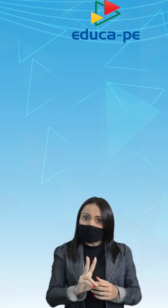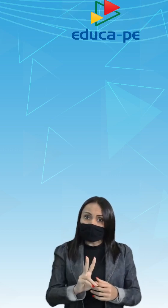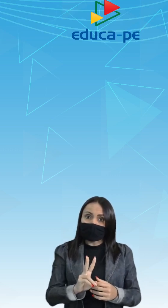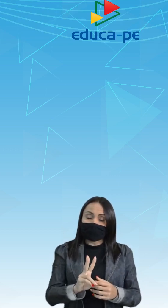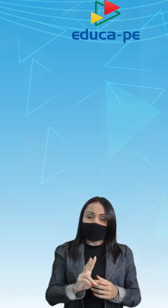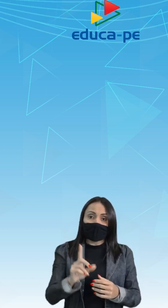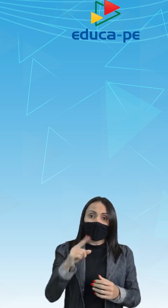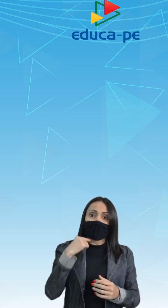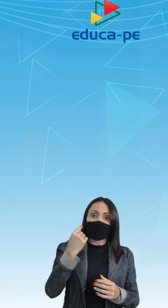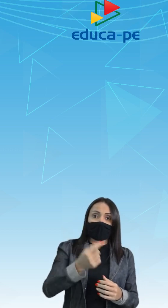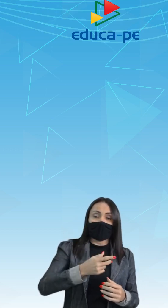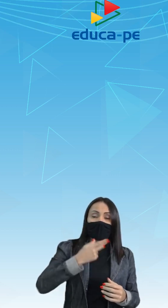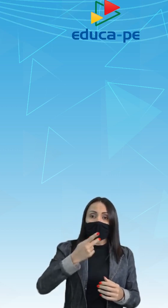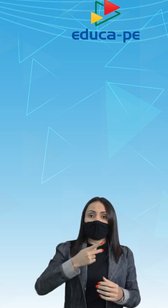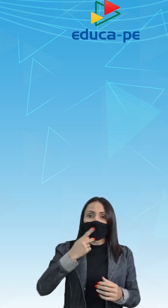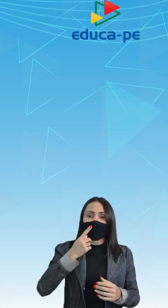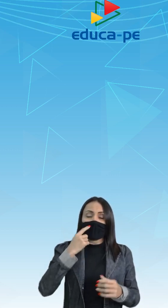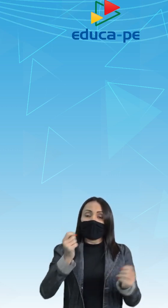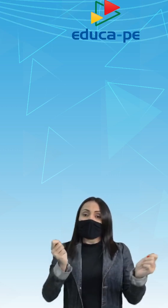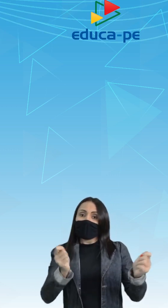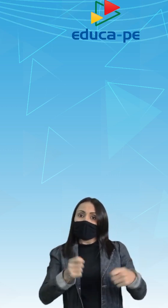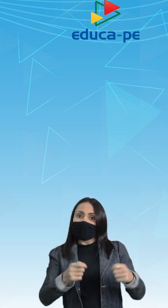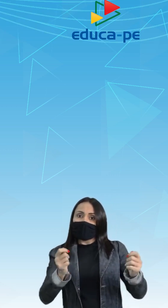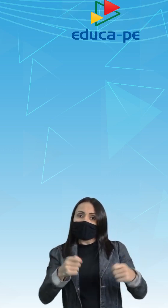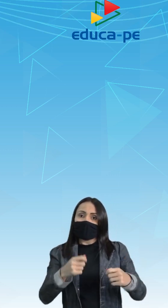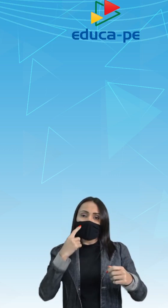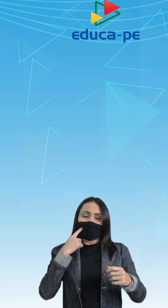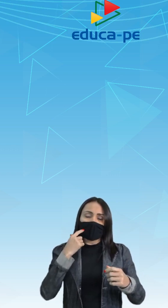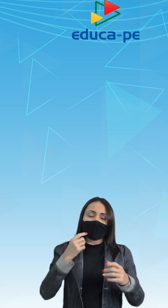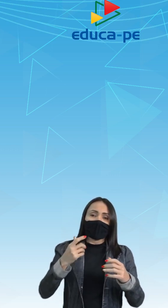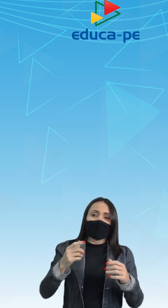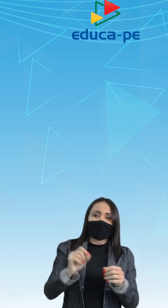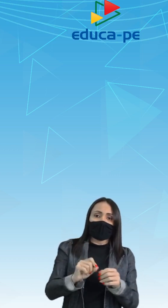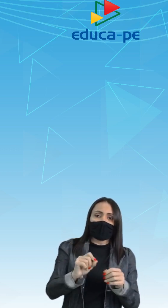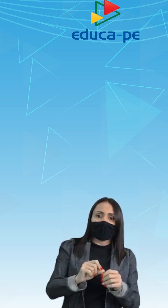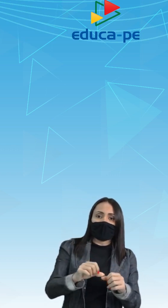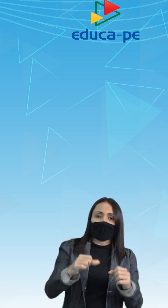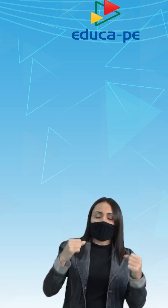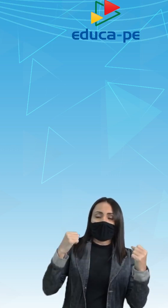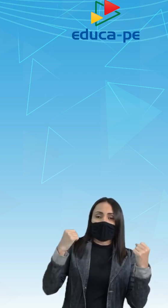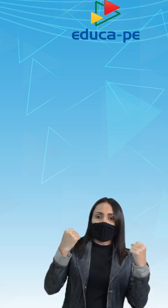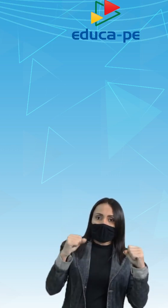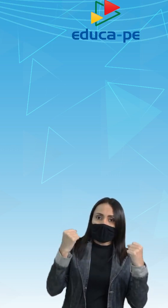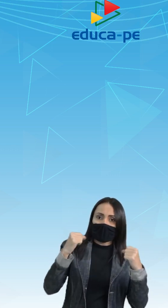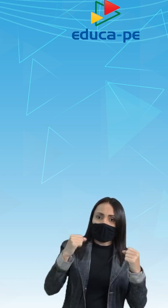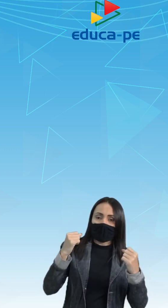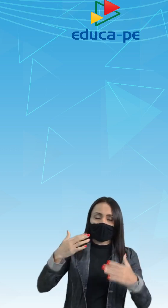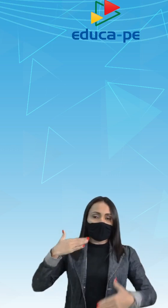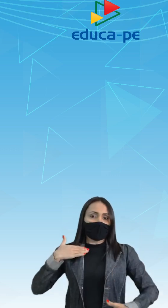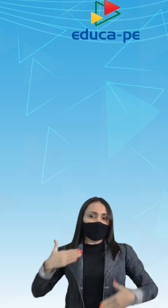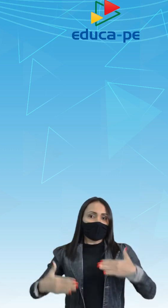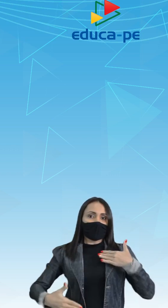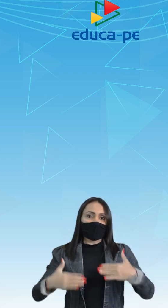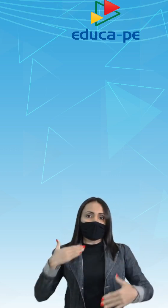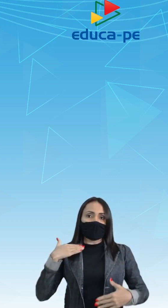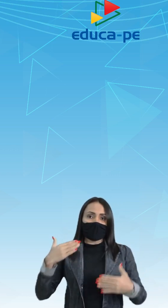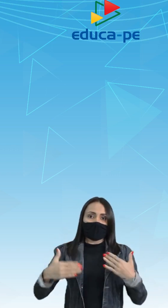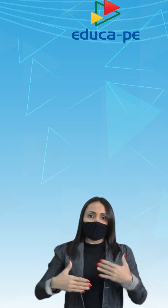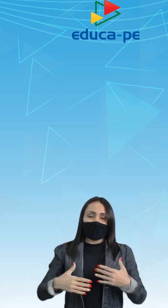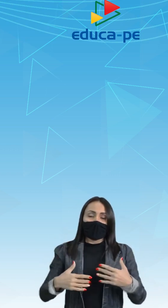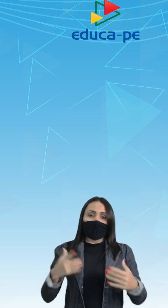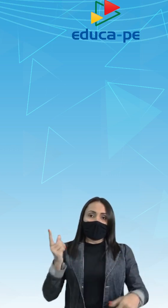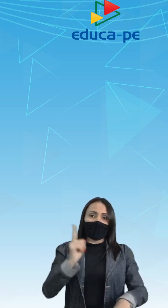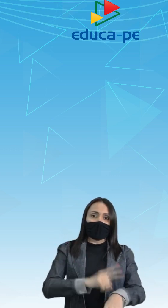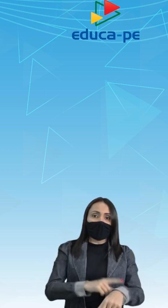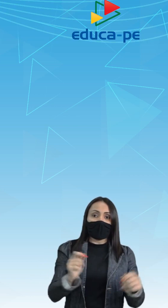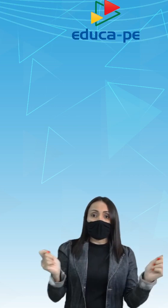a gente já fala da capacidade de executar ações motoras de um mínimo de tempo possível,